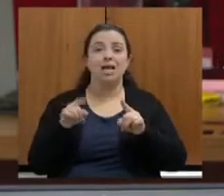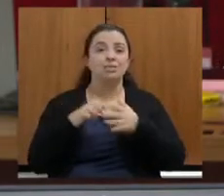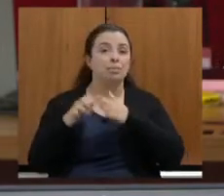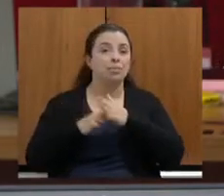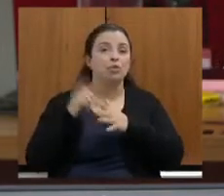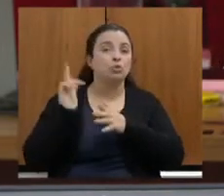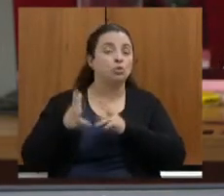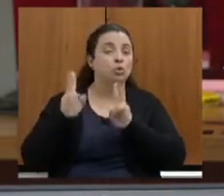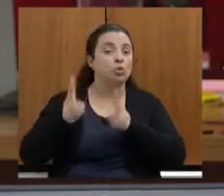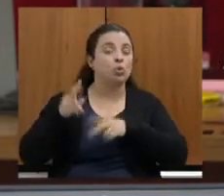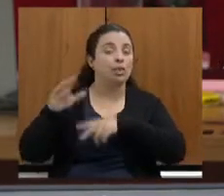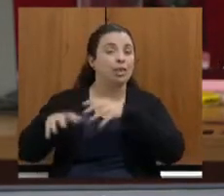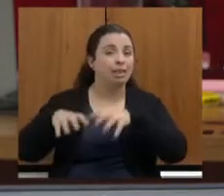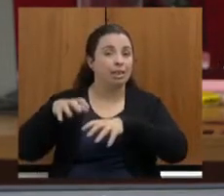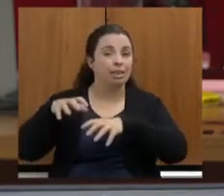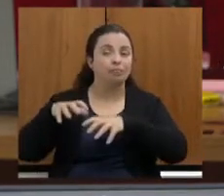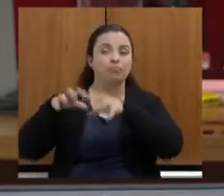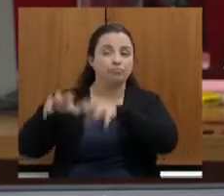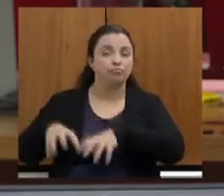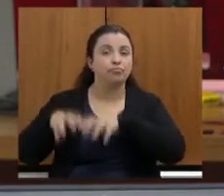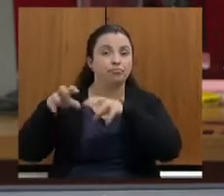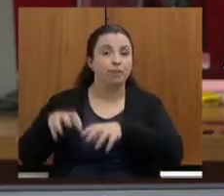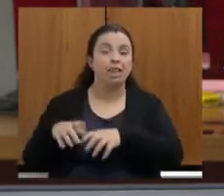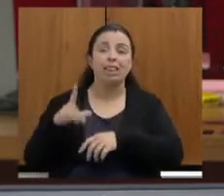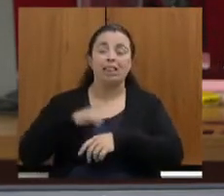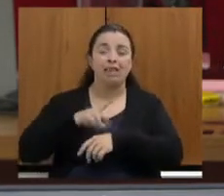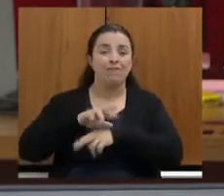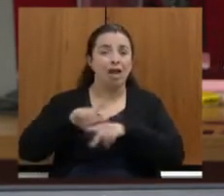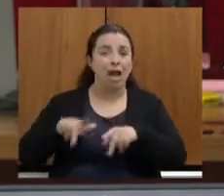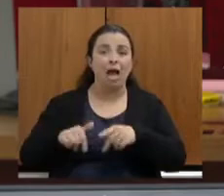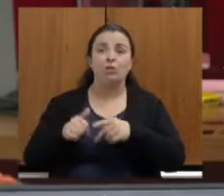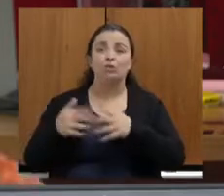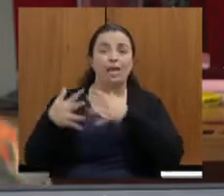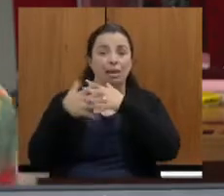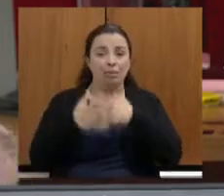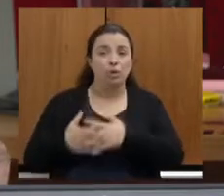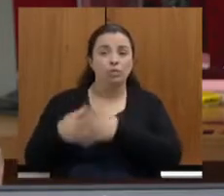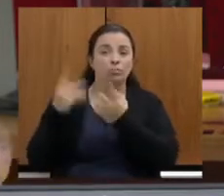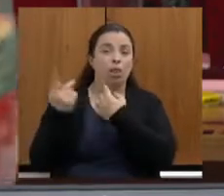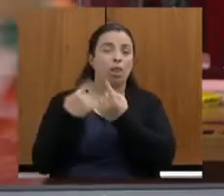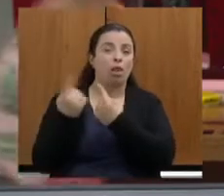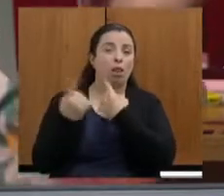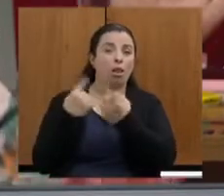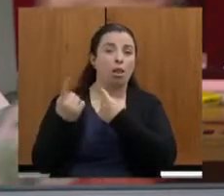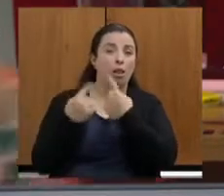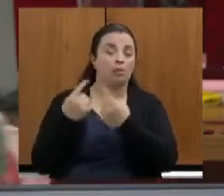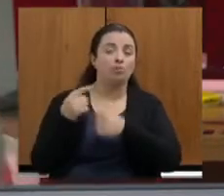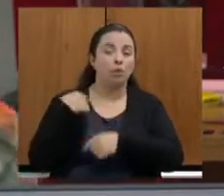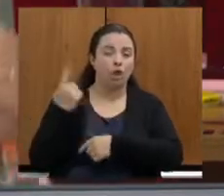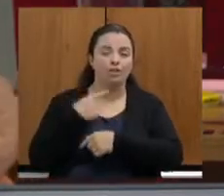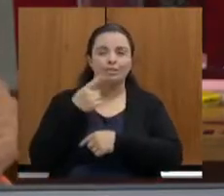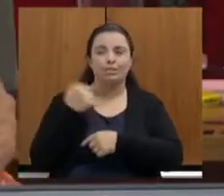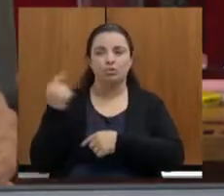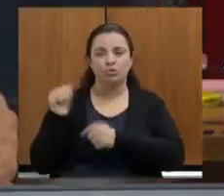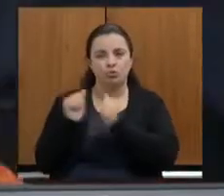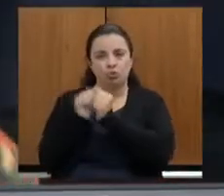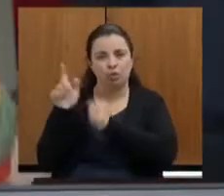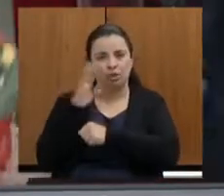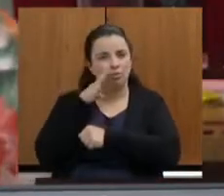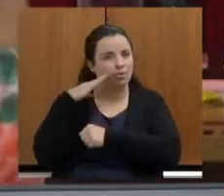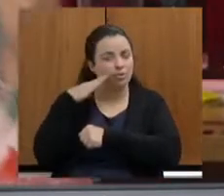eu e adaptado a Beatriz Cerqueira estivemos em visita técnica lá podemos observar ONU é de caminhões